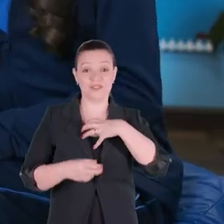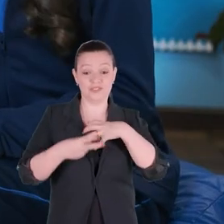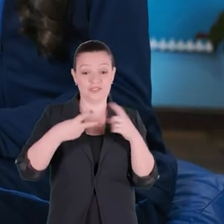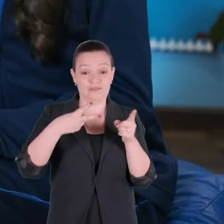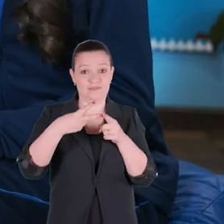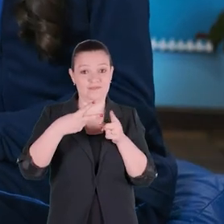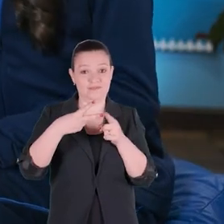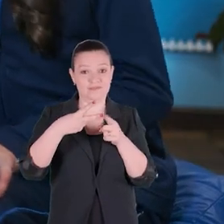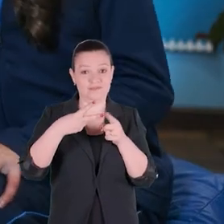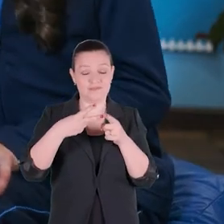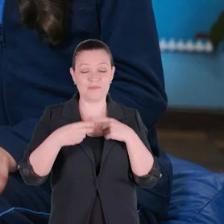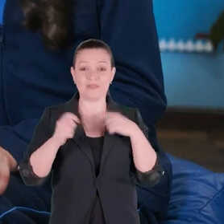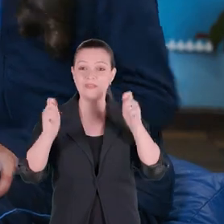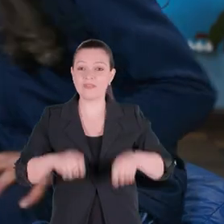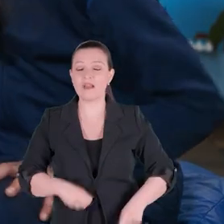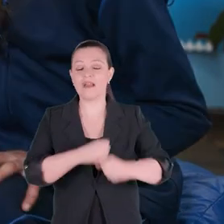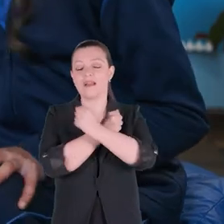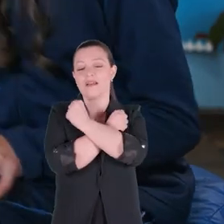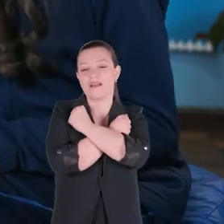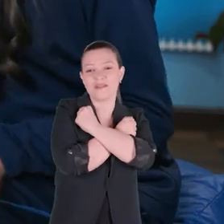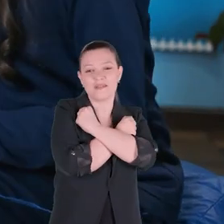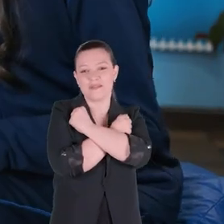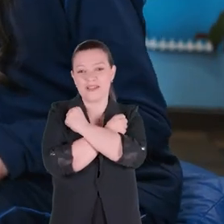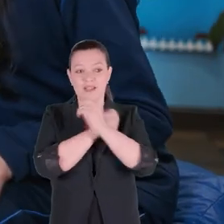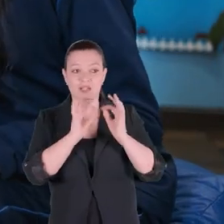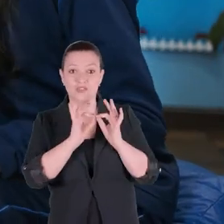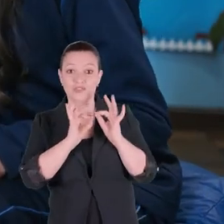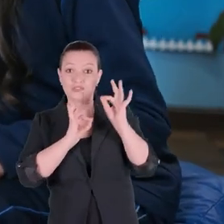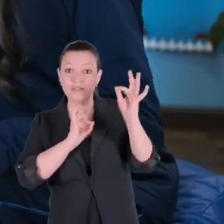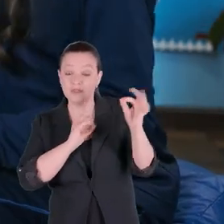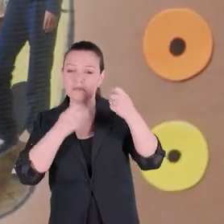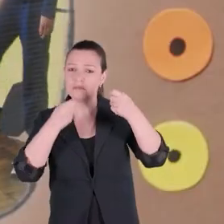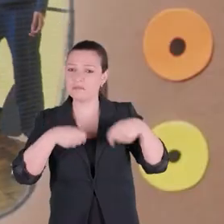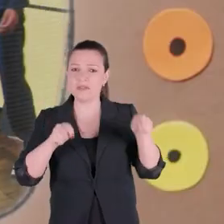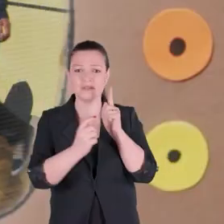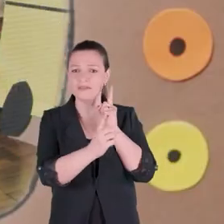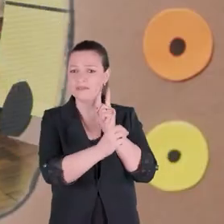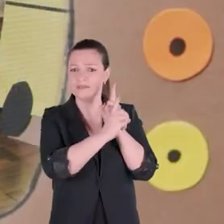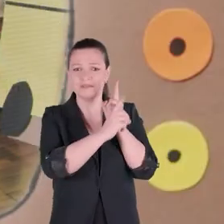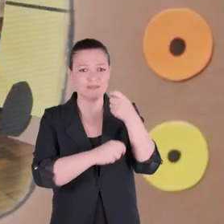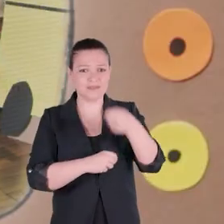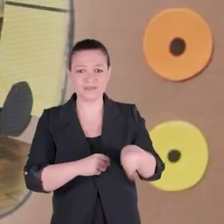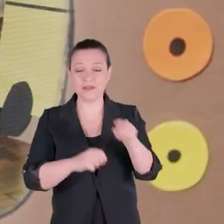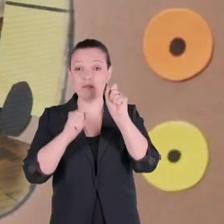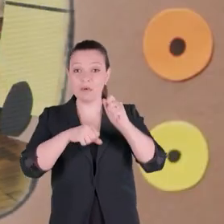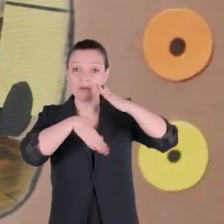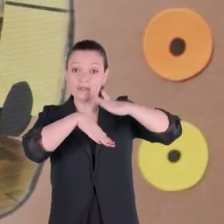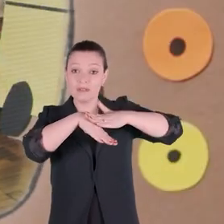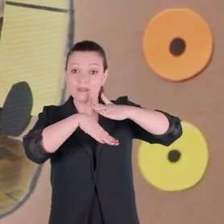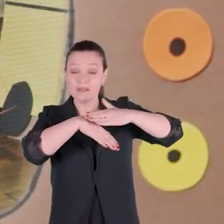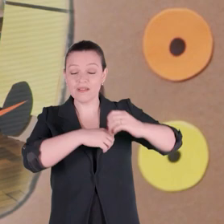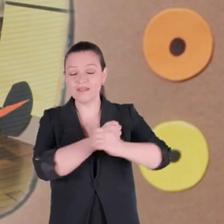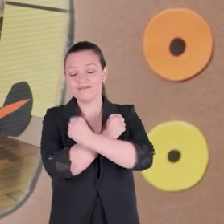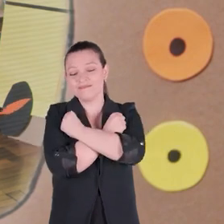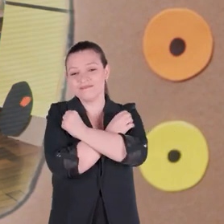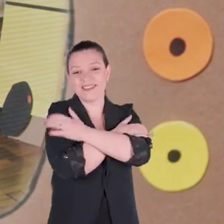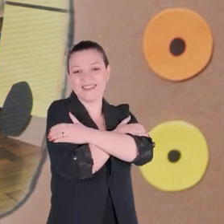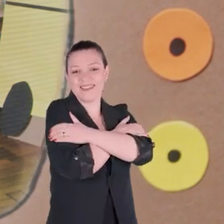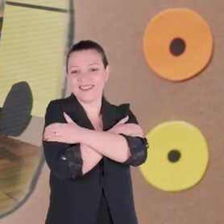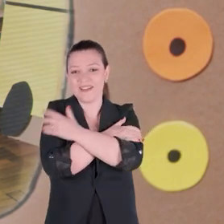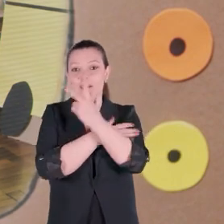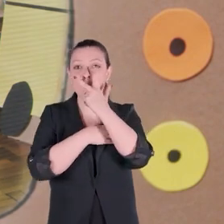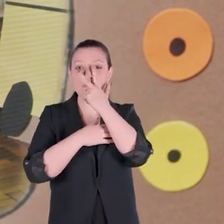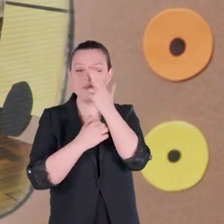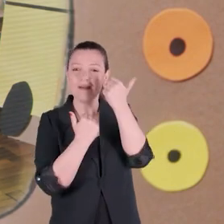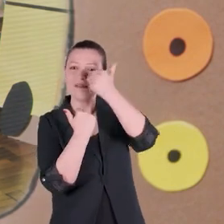Jeito número 2, o alto abraço à distância. O segredo é abraçar você mesmo como